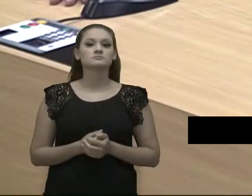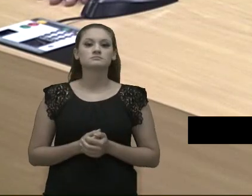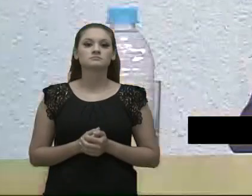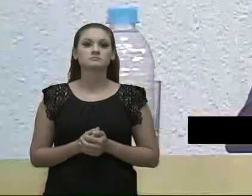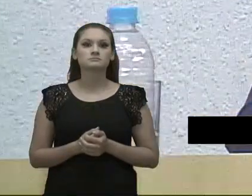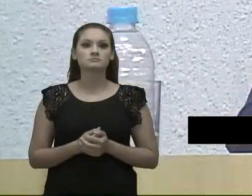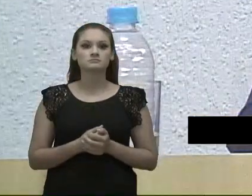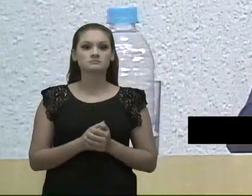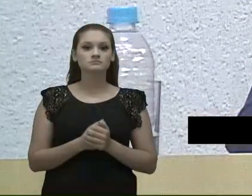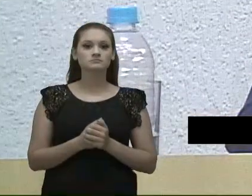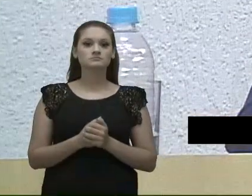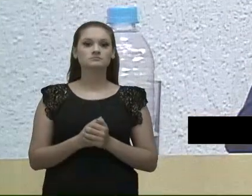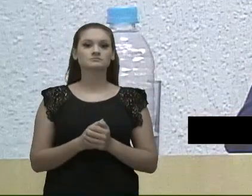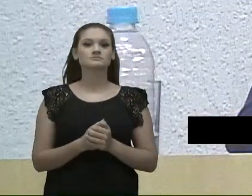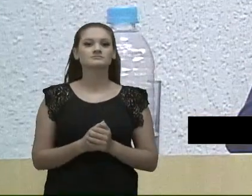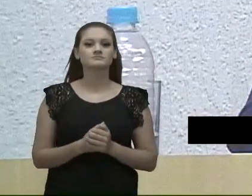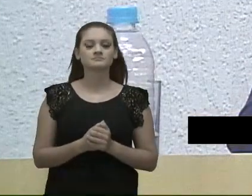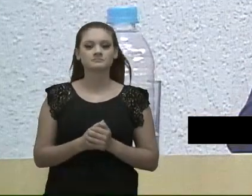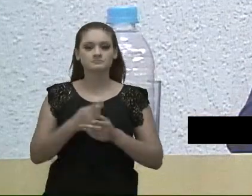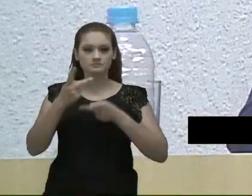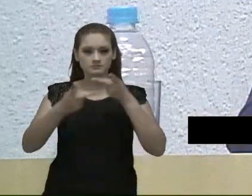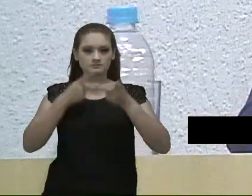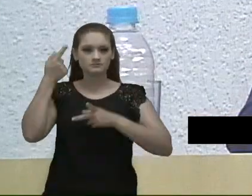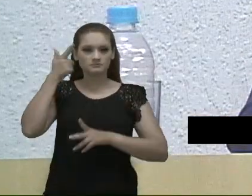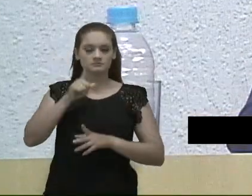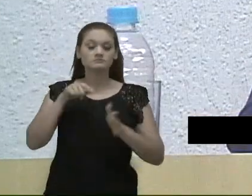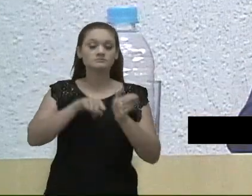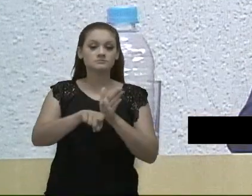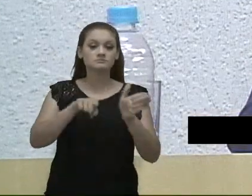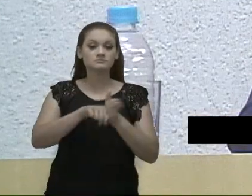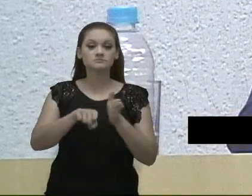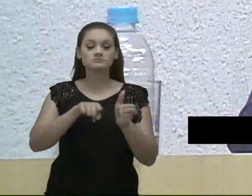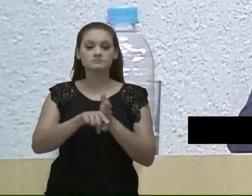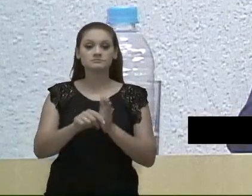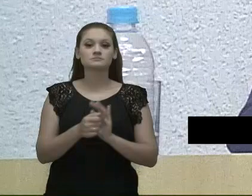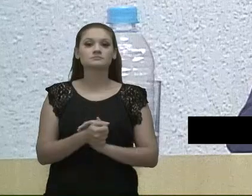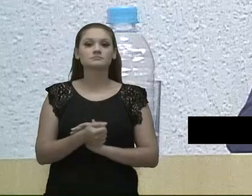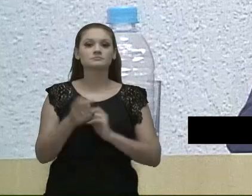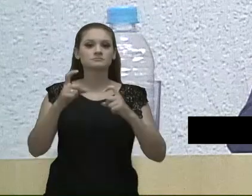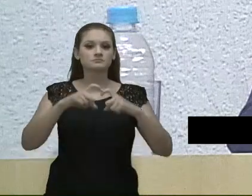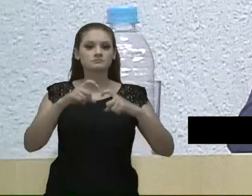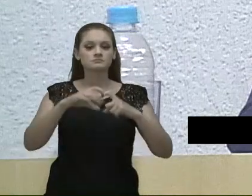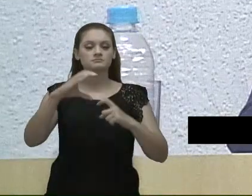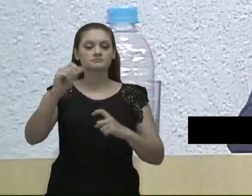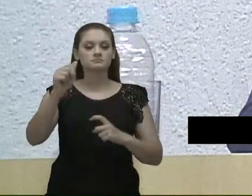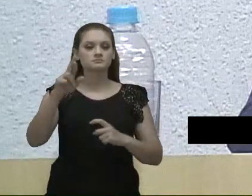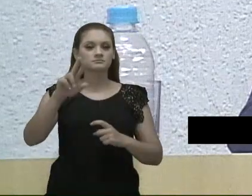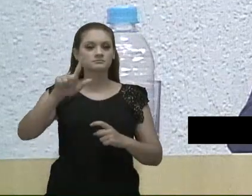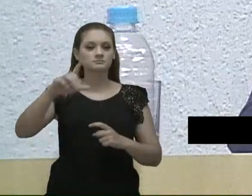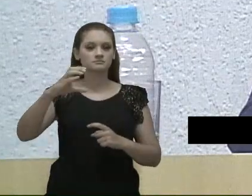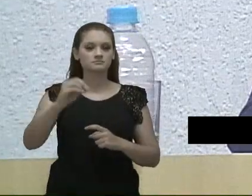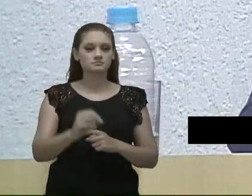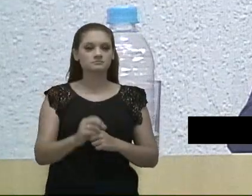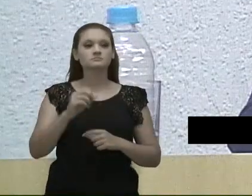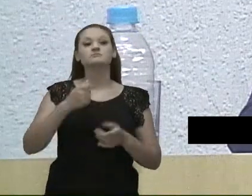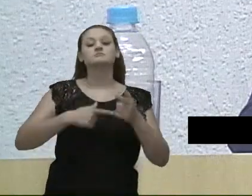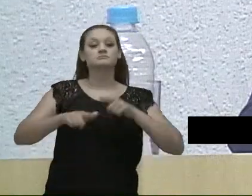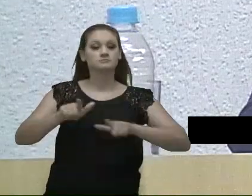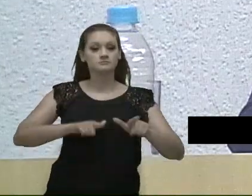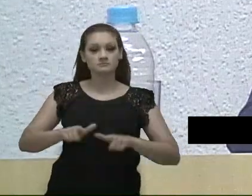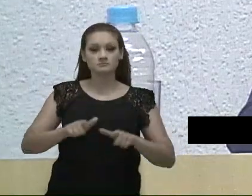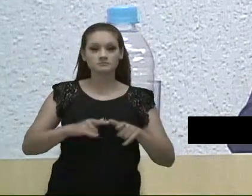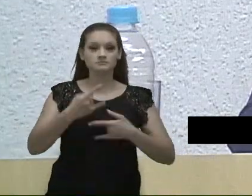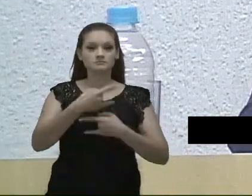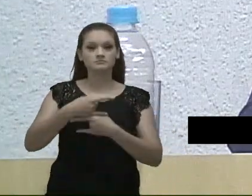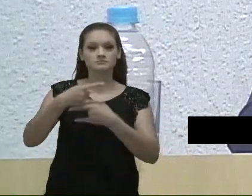Doutor Renato, vou reformular de novo a pergunta, tá? É, doutor Carlos Guilherme, quanto o senhor recebe pelos plantões à distância aqui